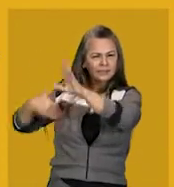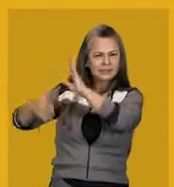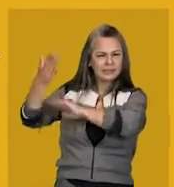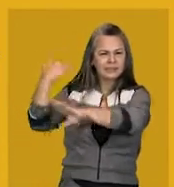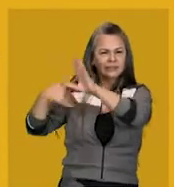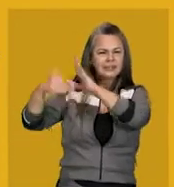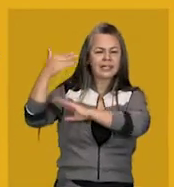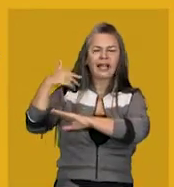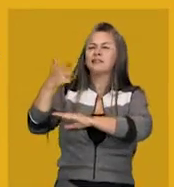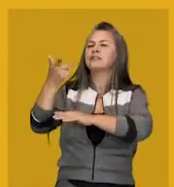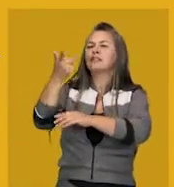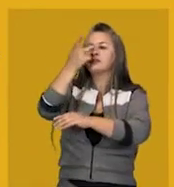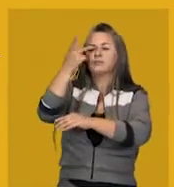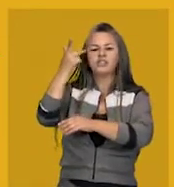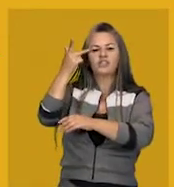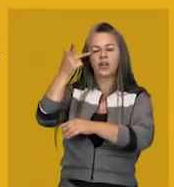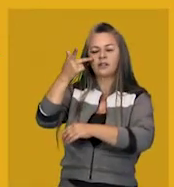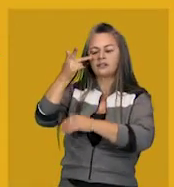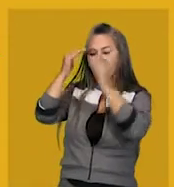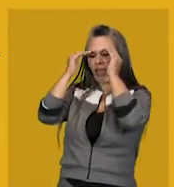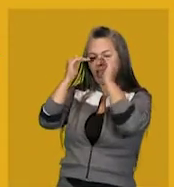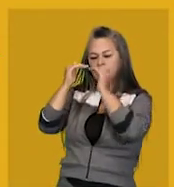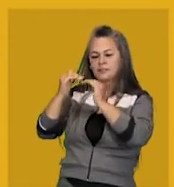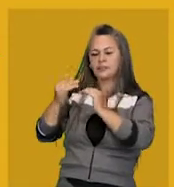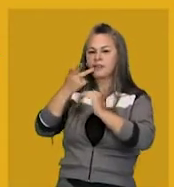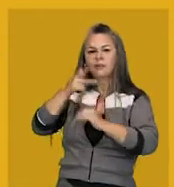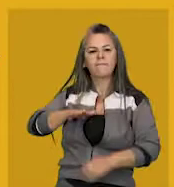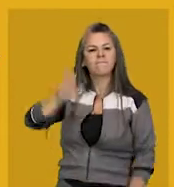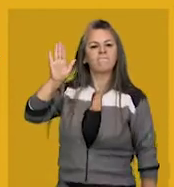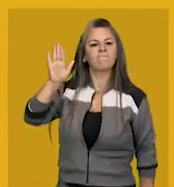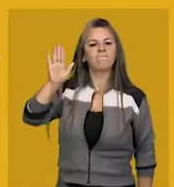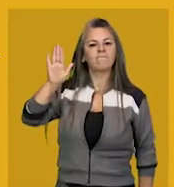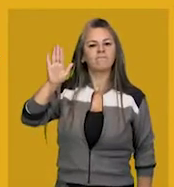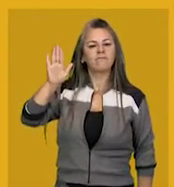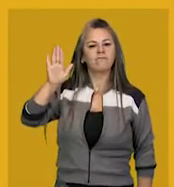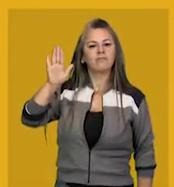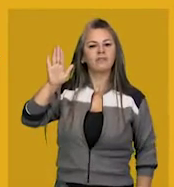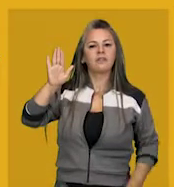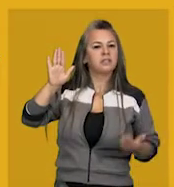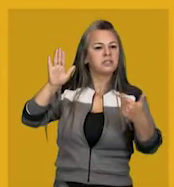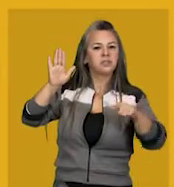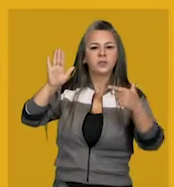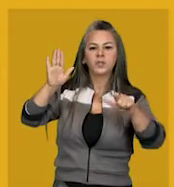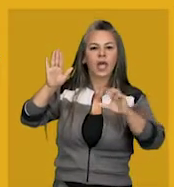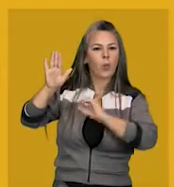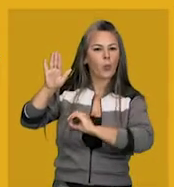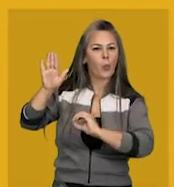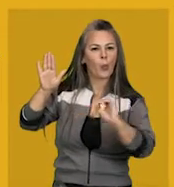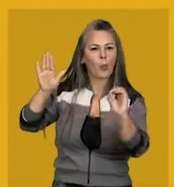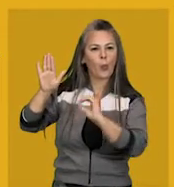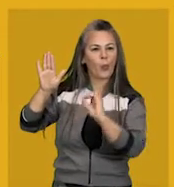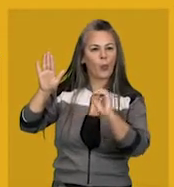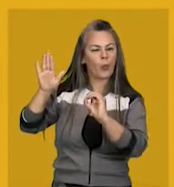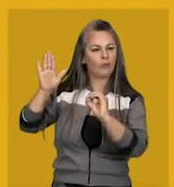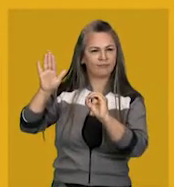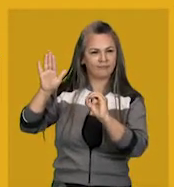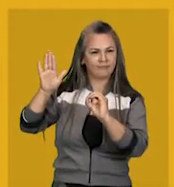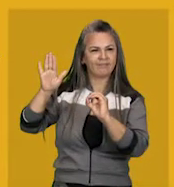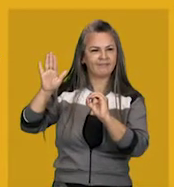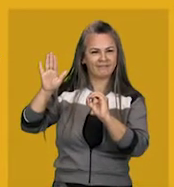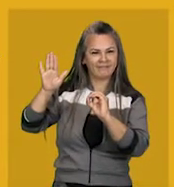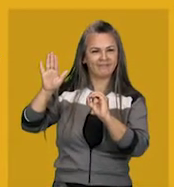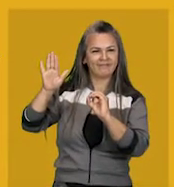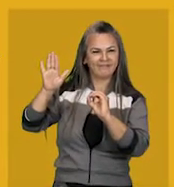respeito ao juramento, quer dizer, ninguém mais agora fala tem honra mais, né? A honra desapareceu da nobre Hélade. Hélade é a